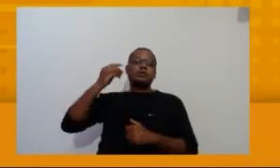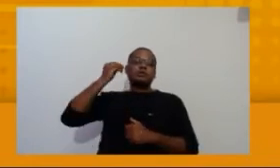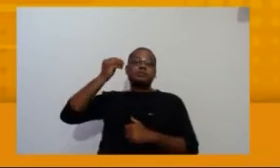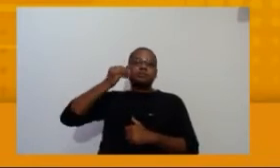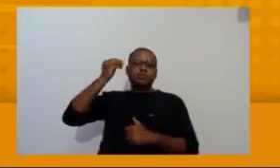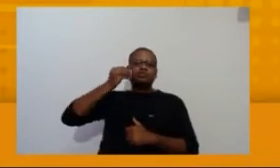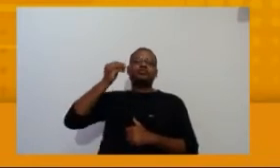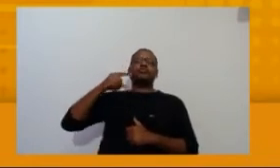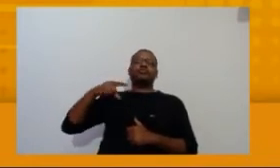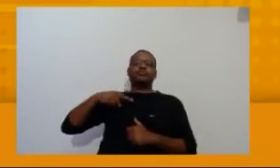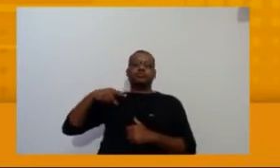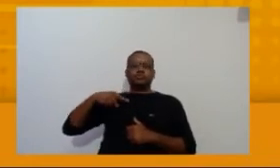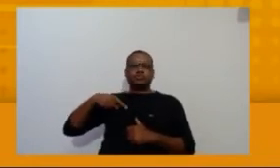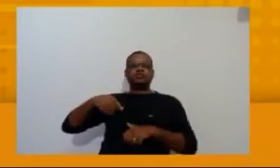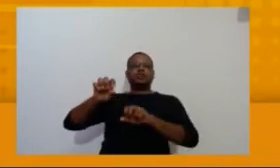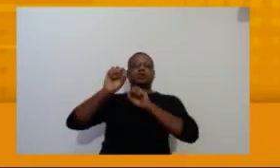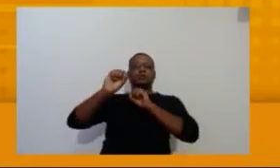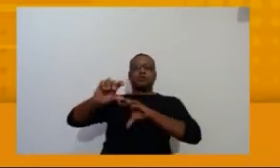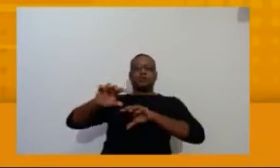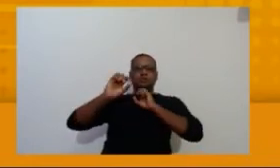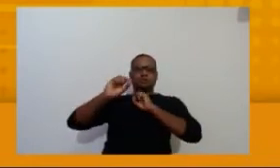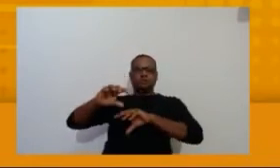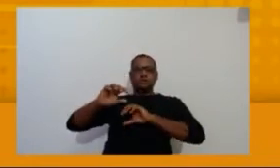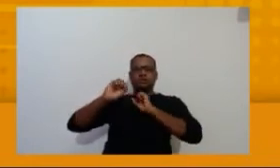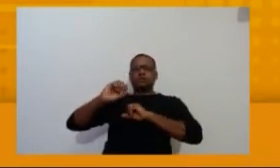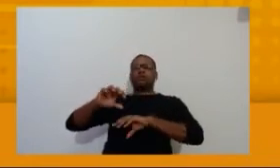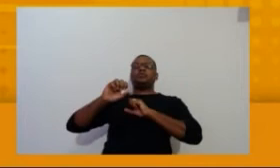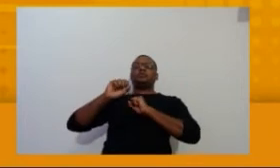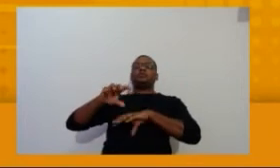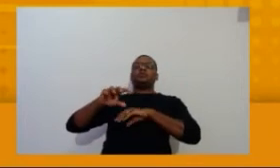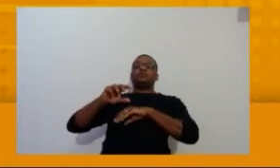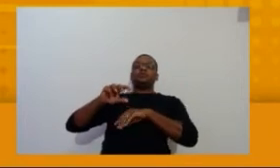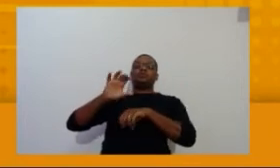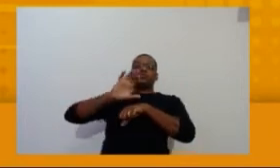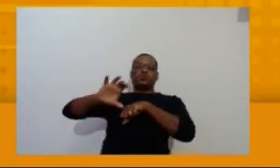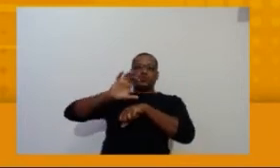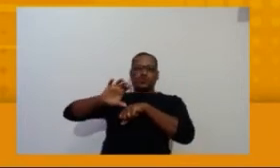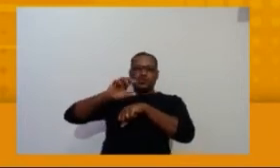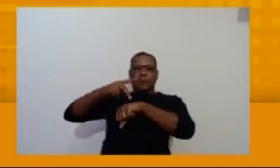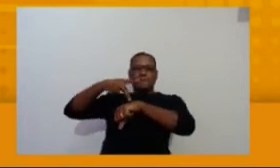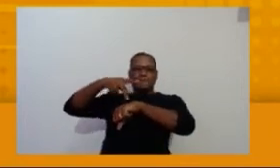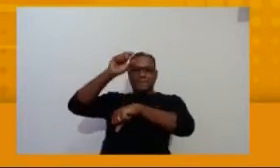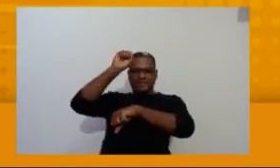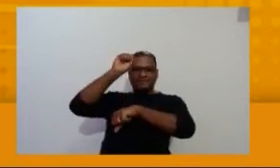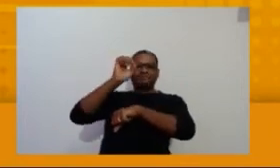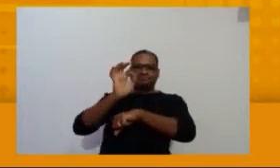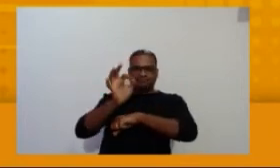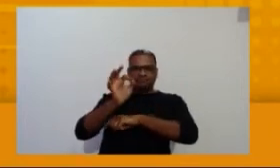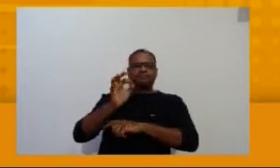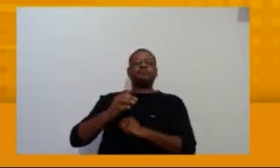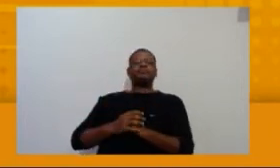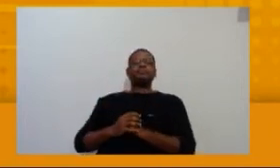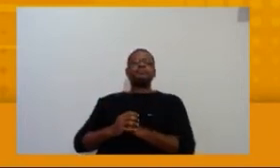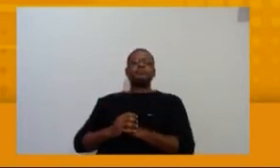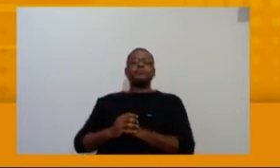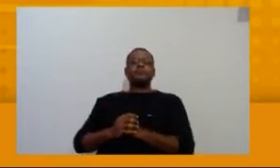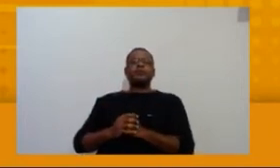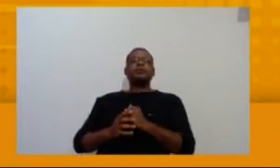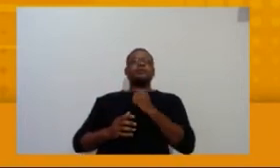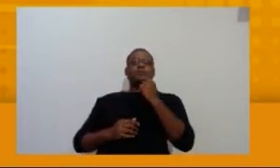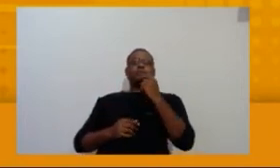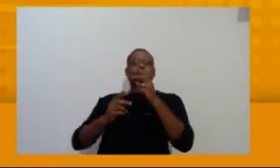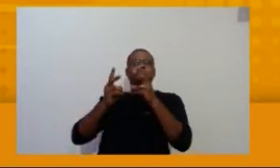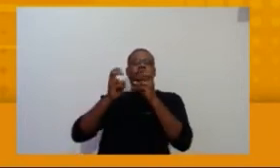nós tivemos da educação, dos cursos de pós-graduação, vimos que funcionava,